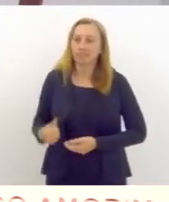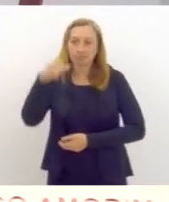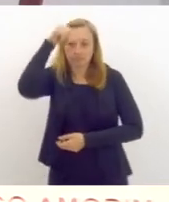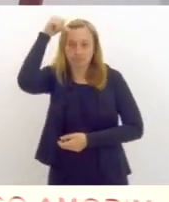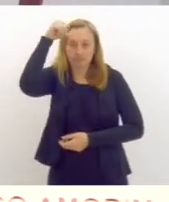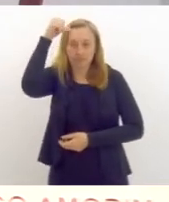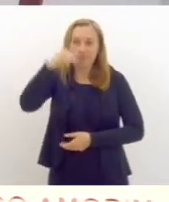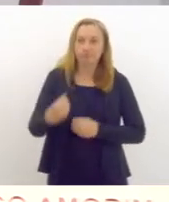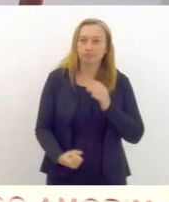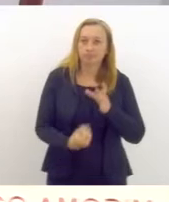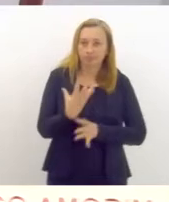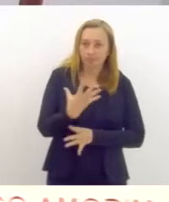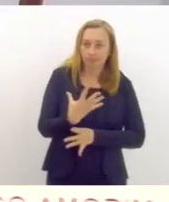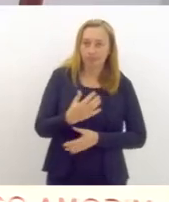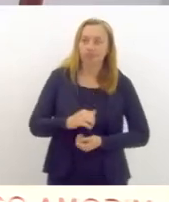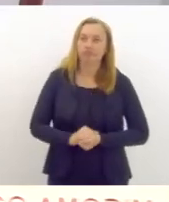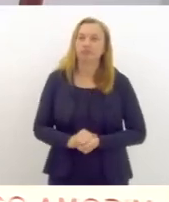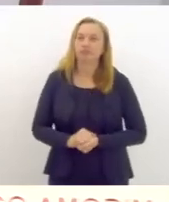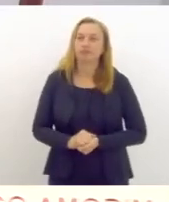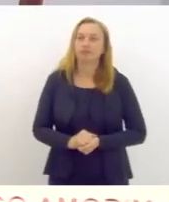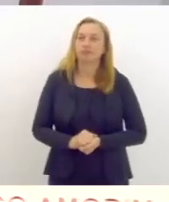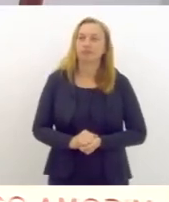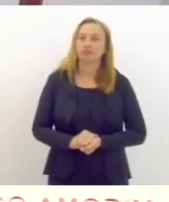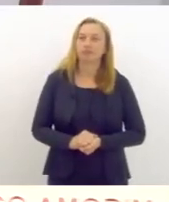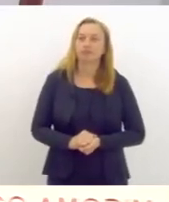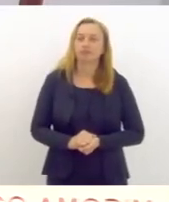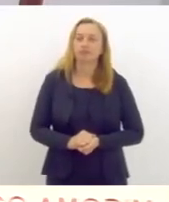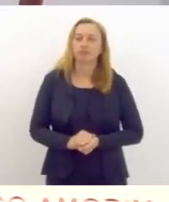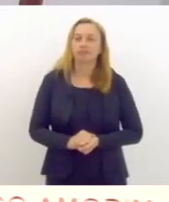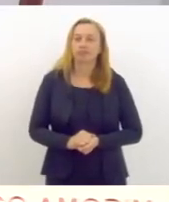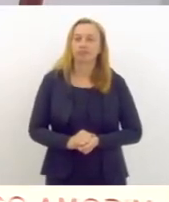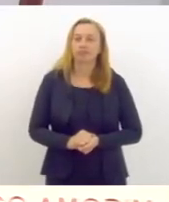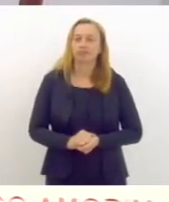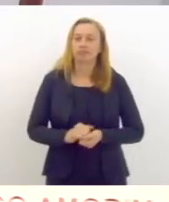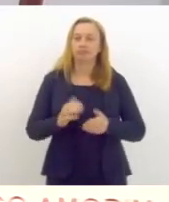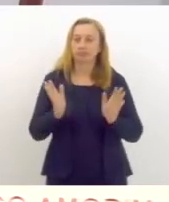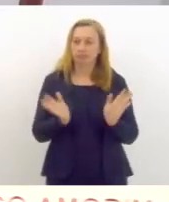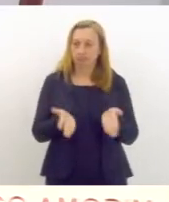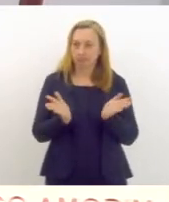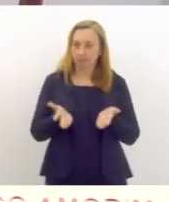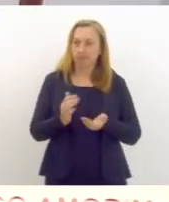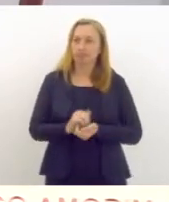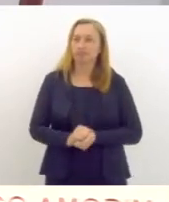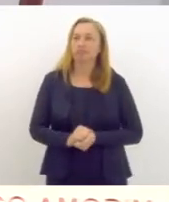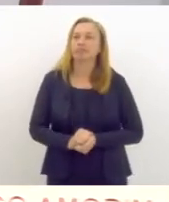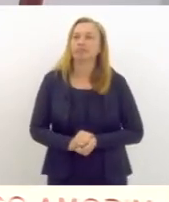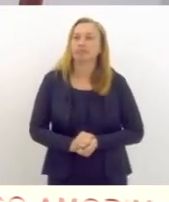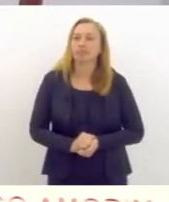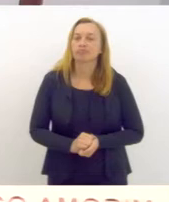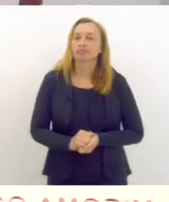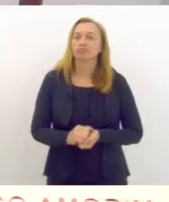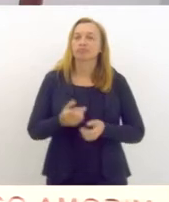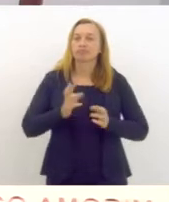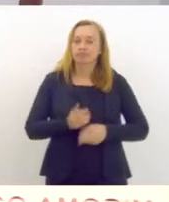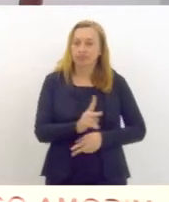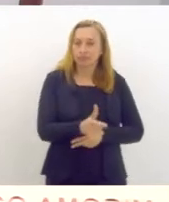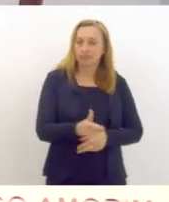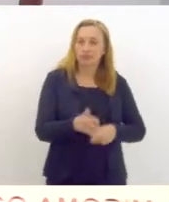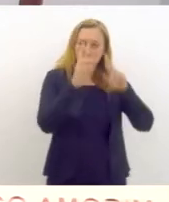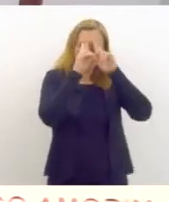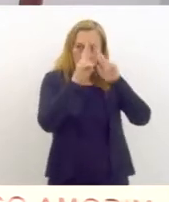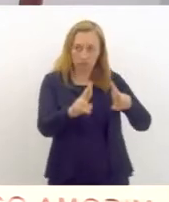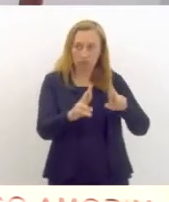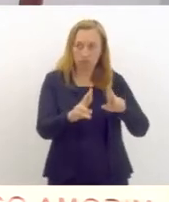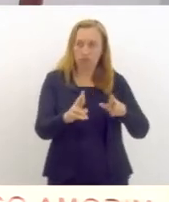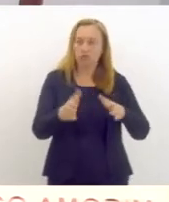Castro tem construído de reputação nessa casa o governo sempre respeitando e fala que com